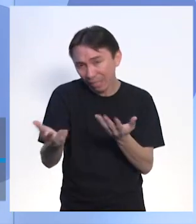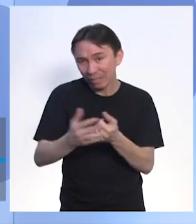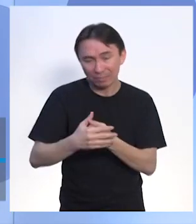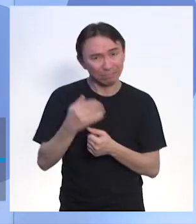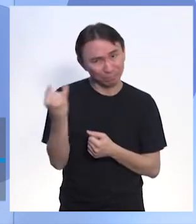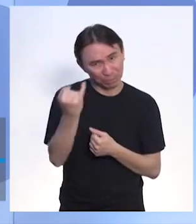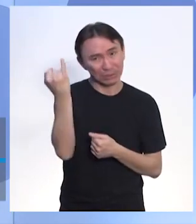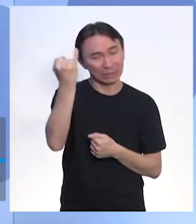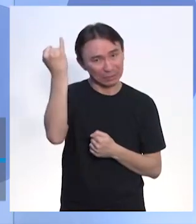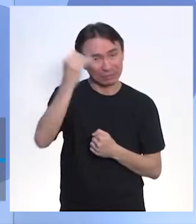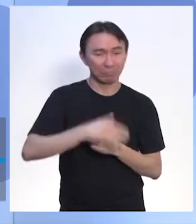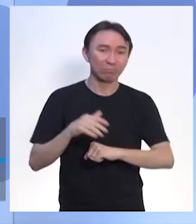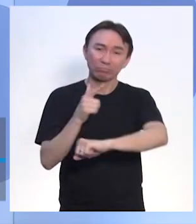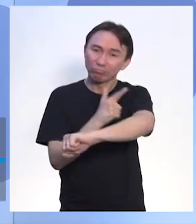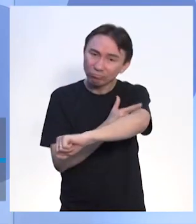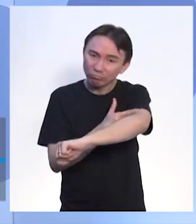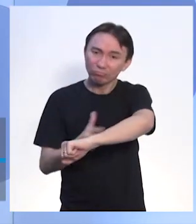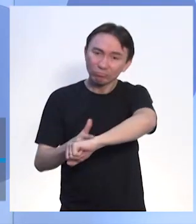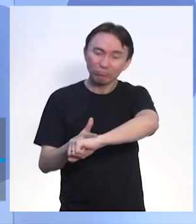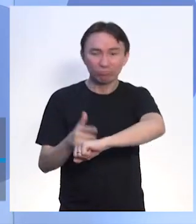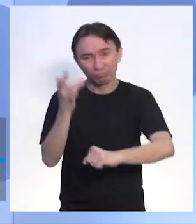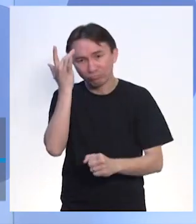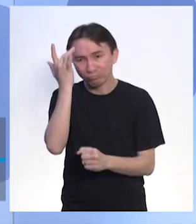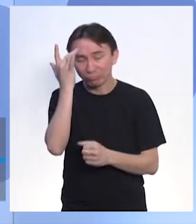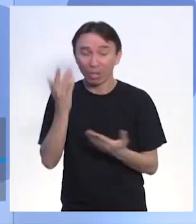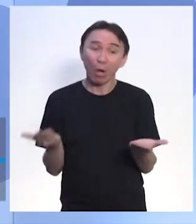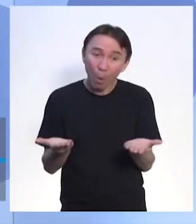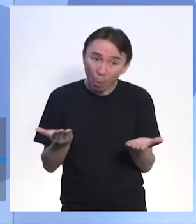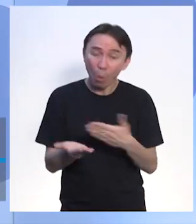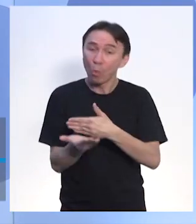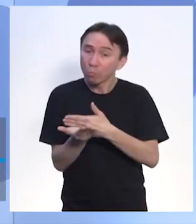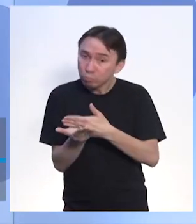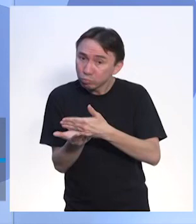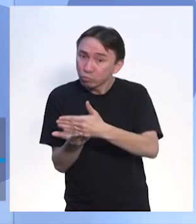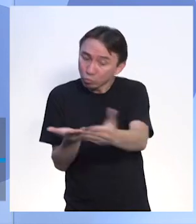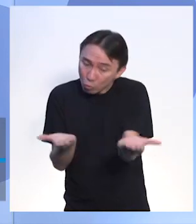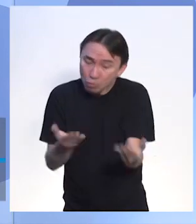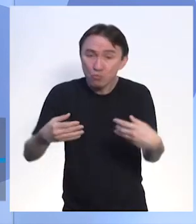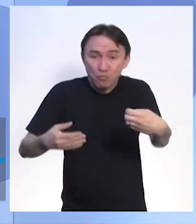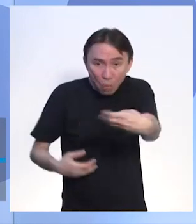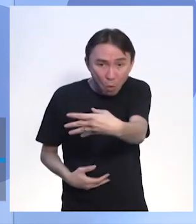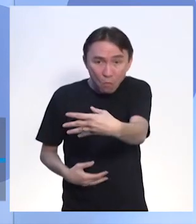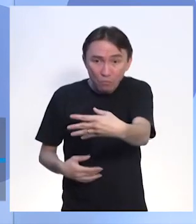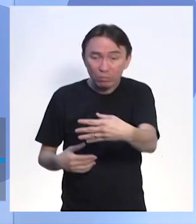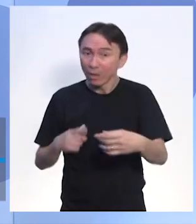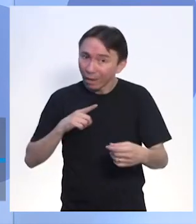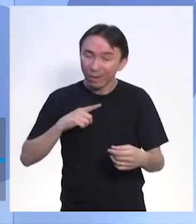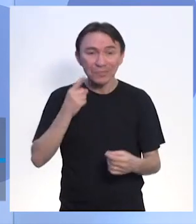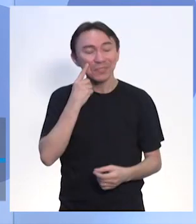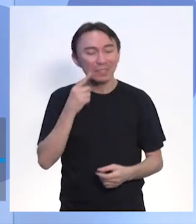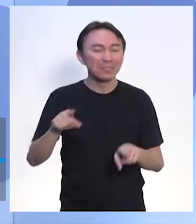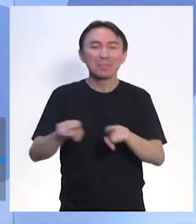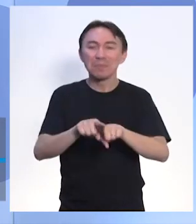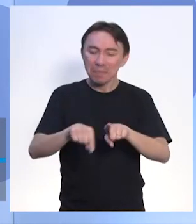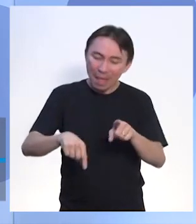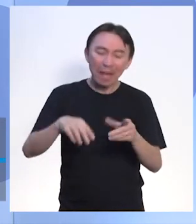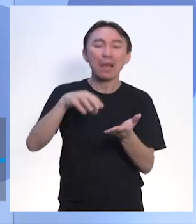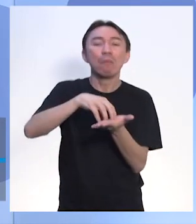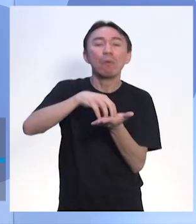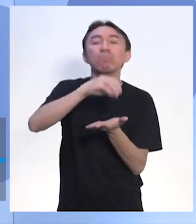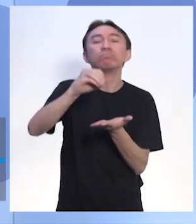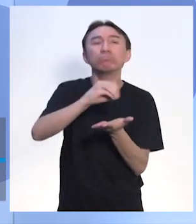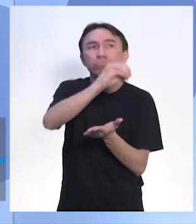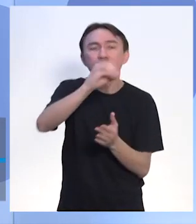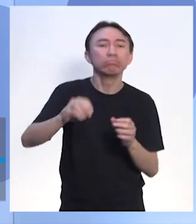extremamente complicado. E esse modelo aí a gente está começando hoje, mas a gente vai a estrutura toda aqui do CENTIMIS, da Secretaria de